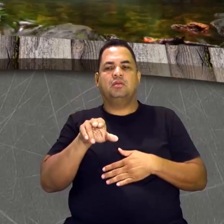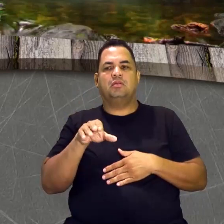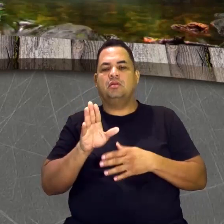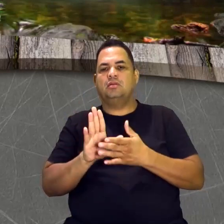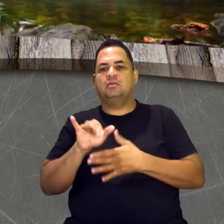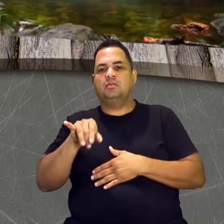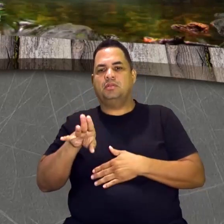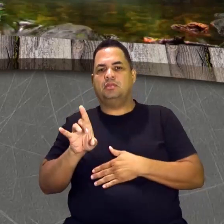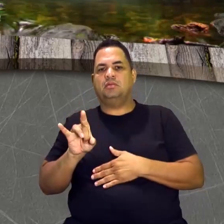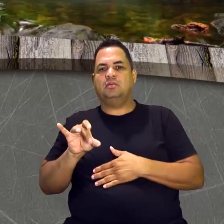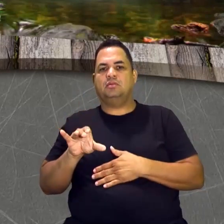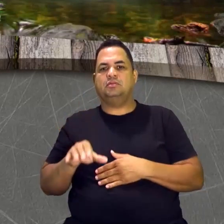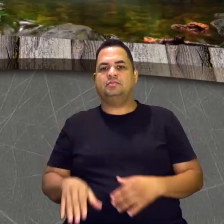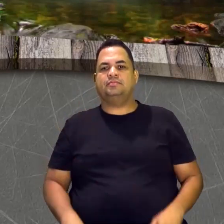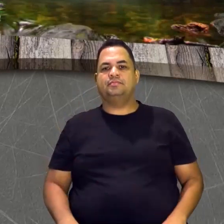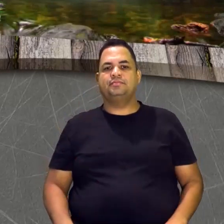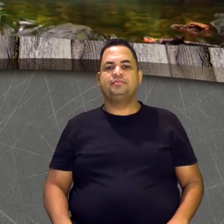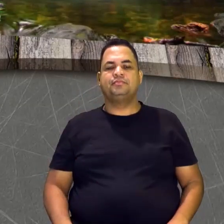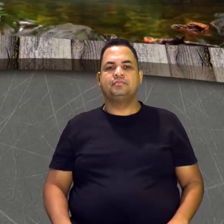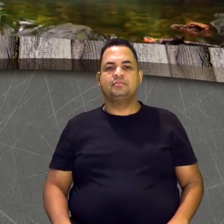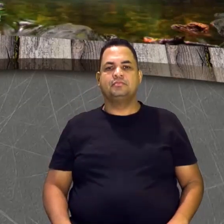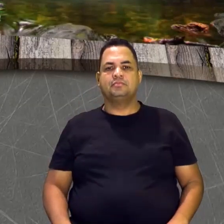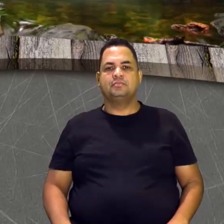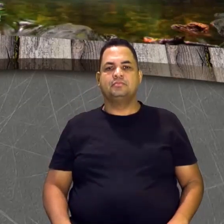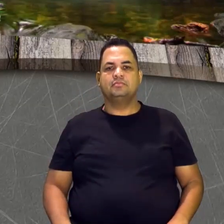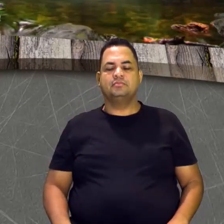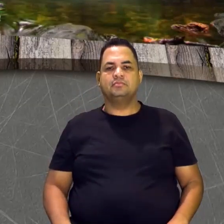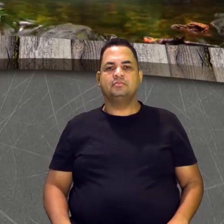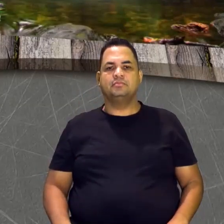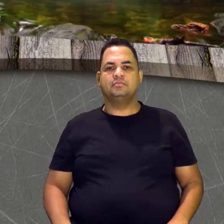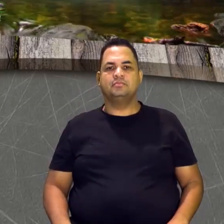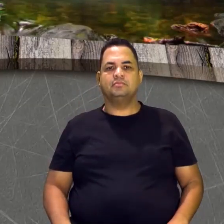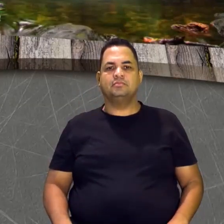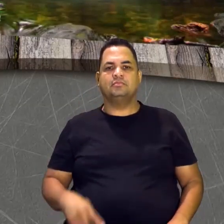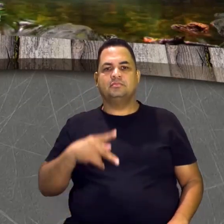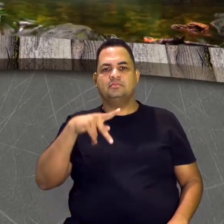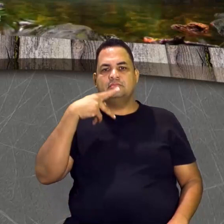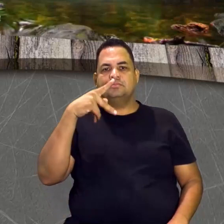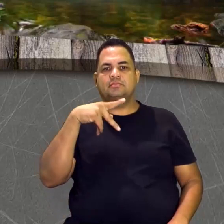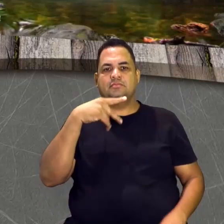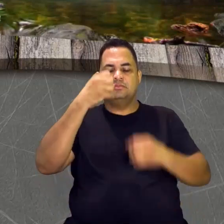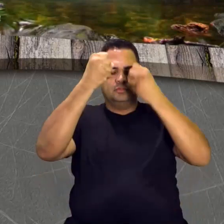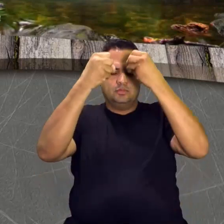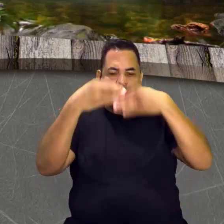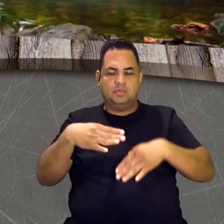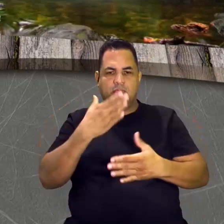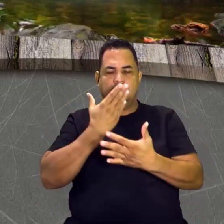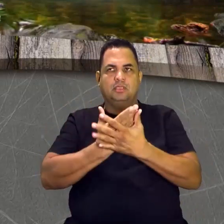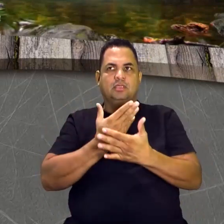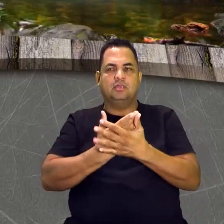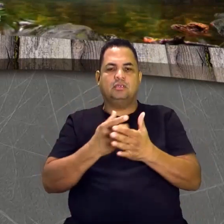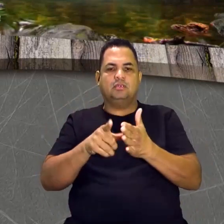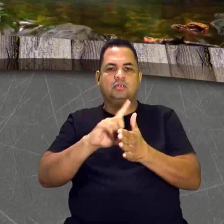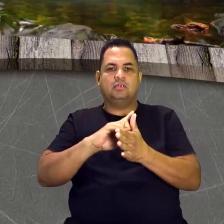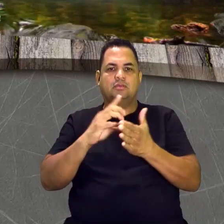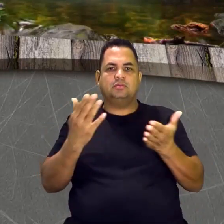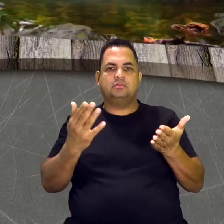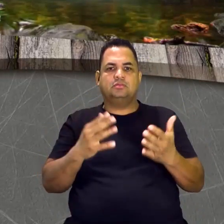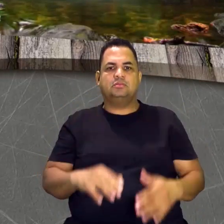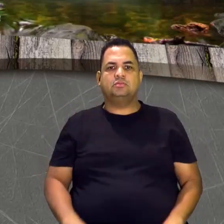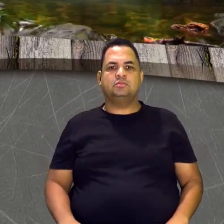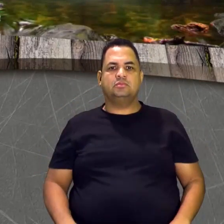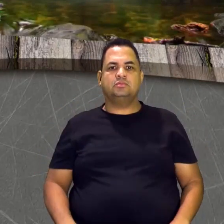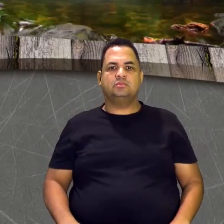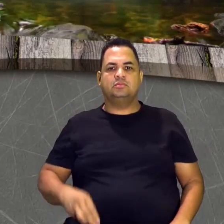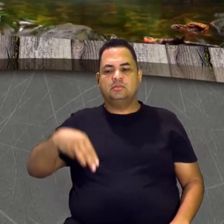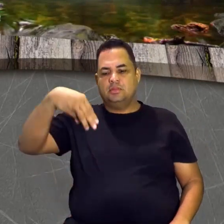mitose? Tudo bem? Exatamente. Outra coisa também que eu gosto de frisar, eu falei bem na última aula que